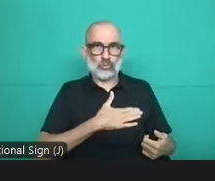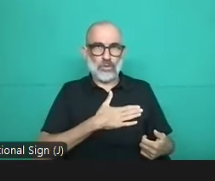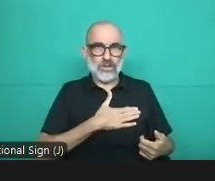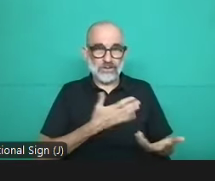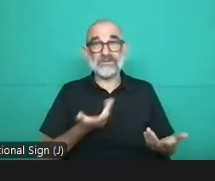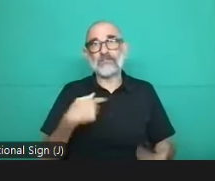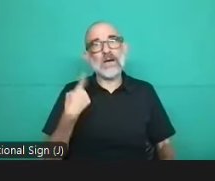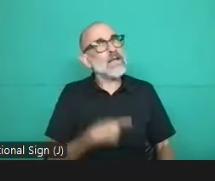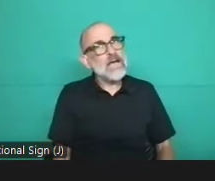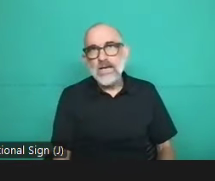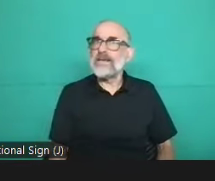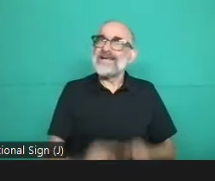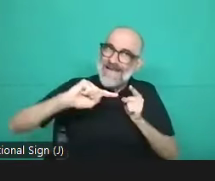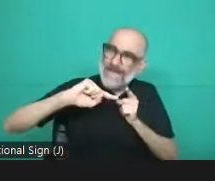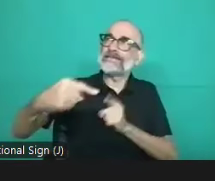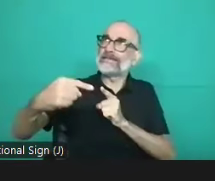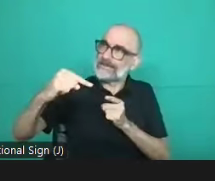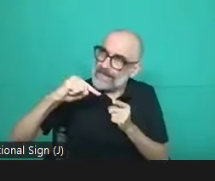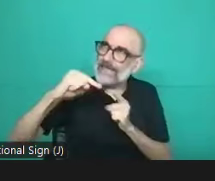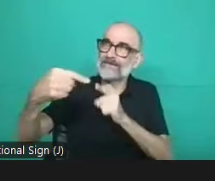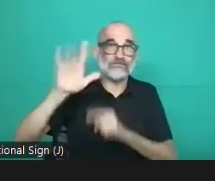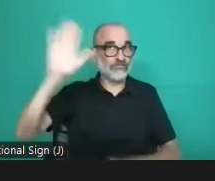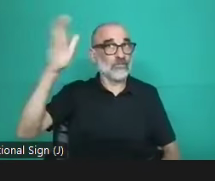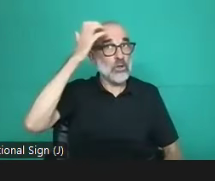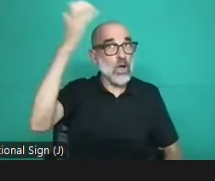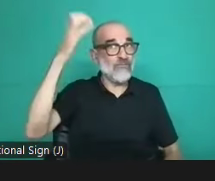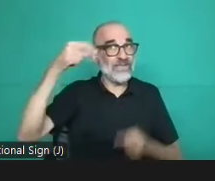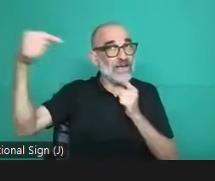presidente Lula, nos colocou uma missão de